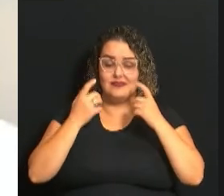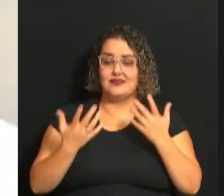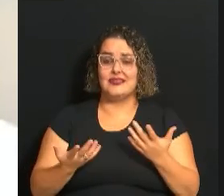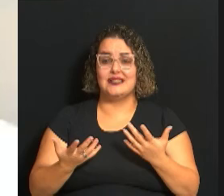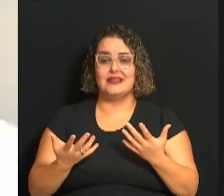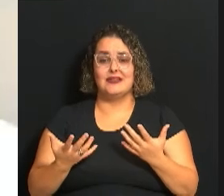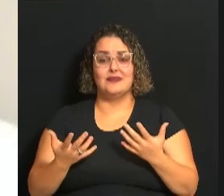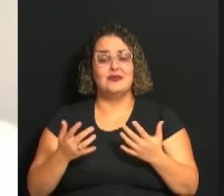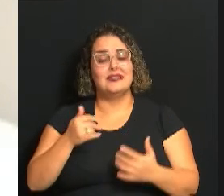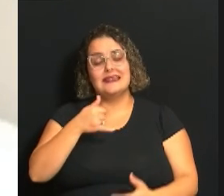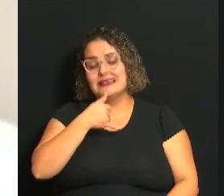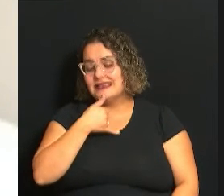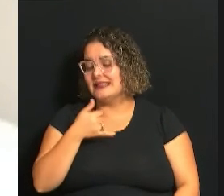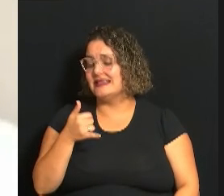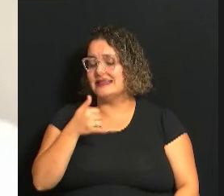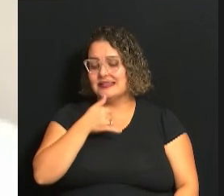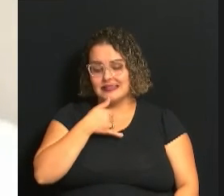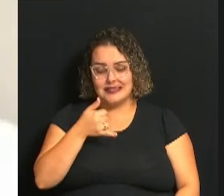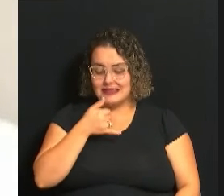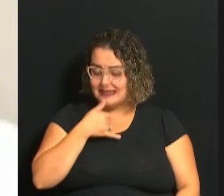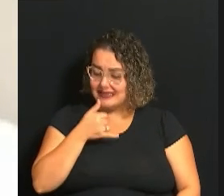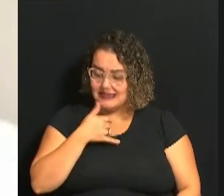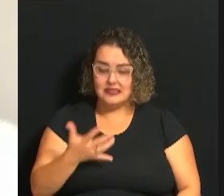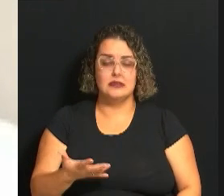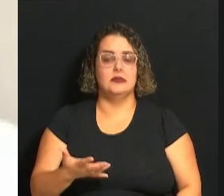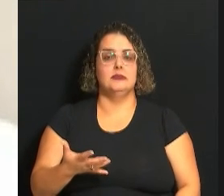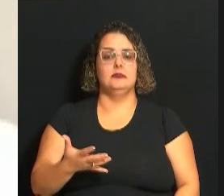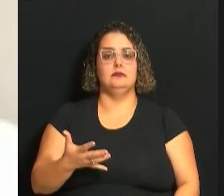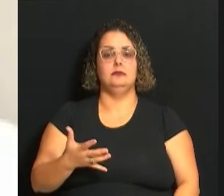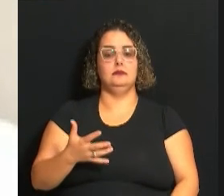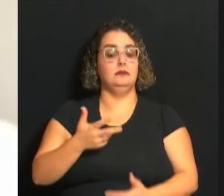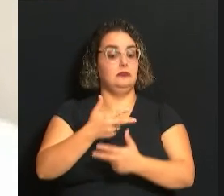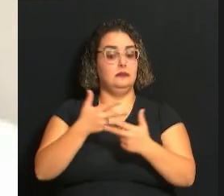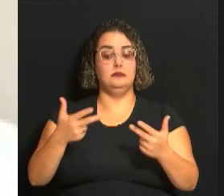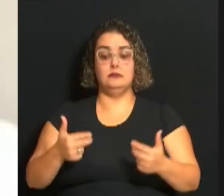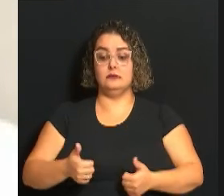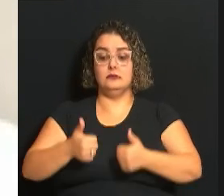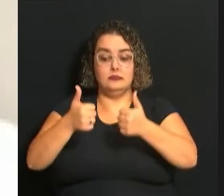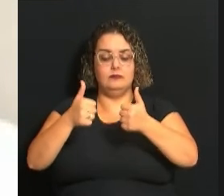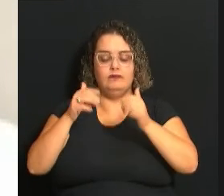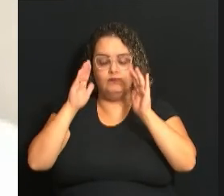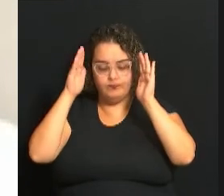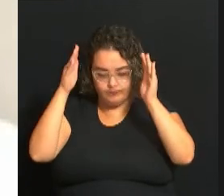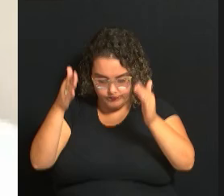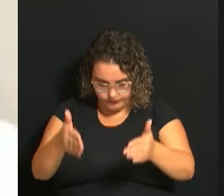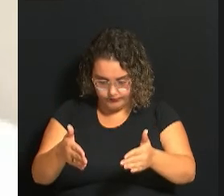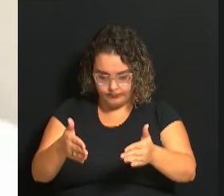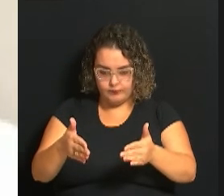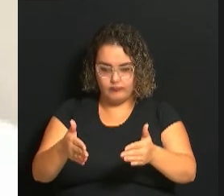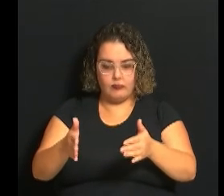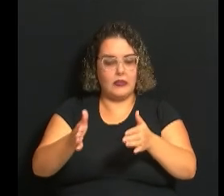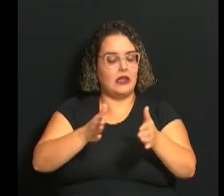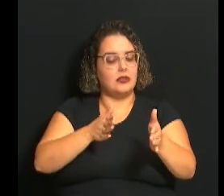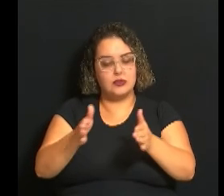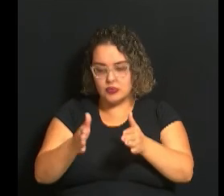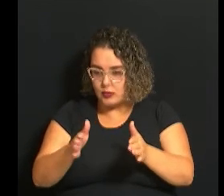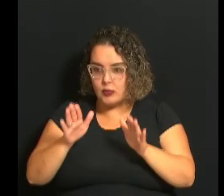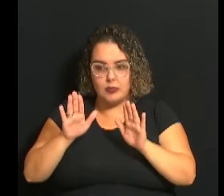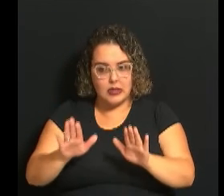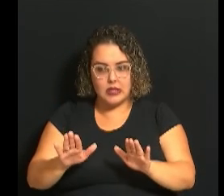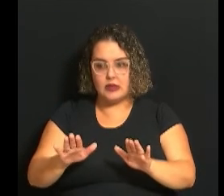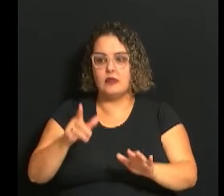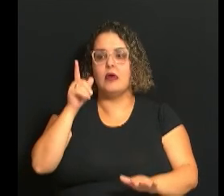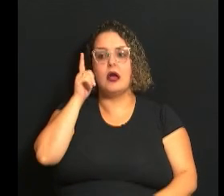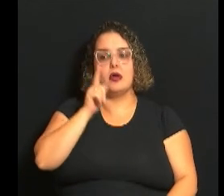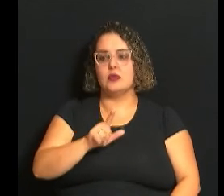muito triste. Mas eu sempre tentava me agarrar, sim, a coisas positivas, né? Vamos lá, é só uma fase, né? A gente vai conseguir